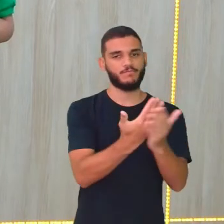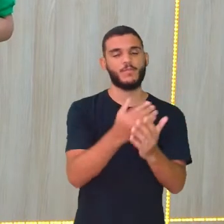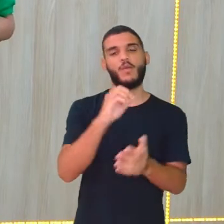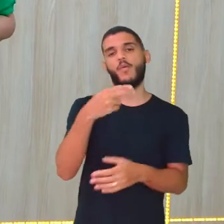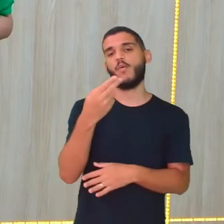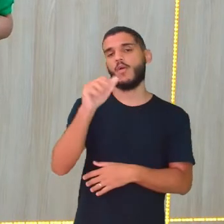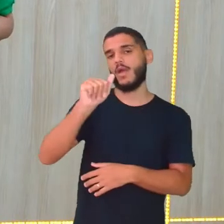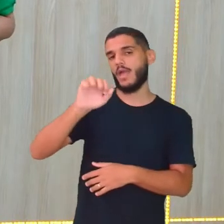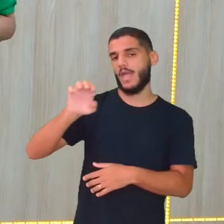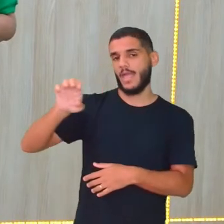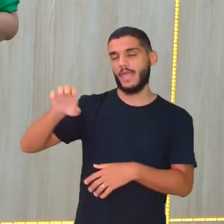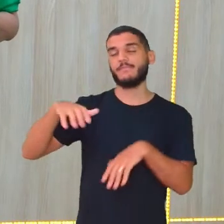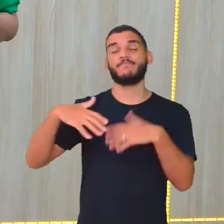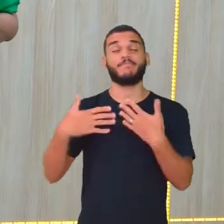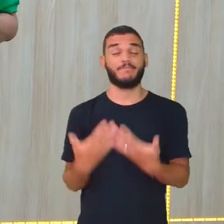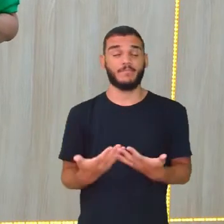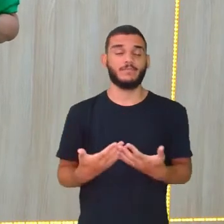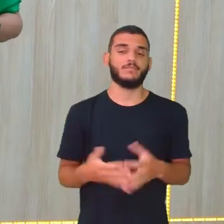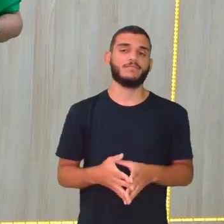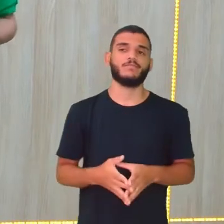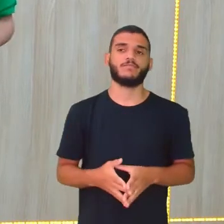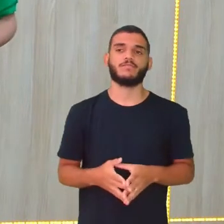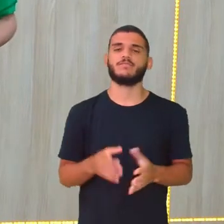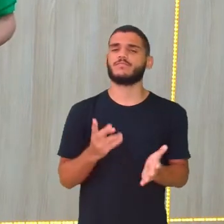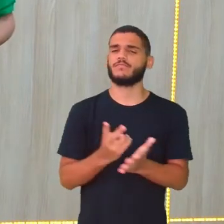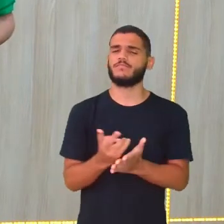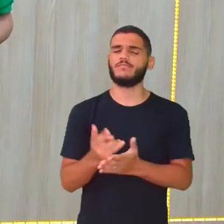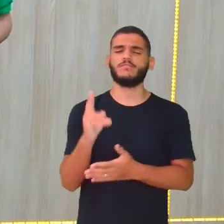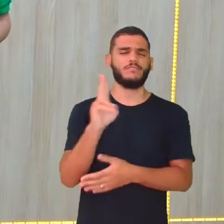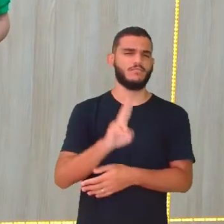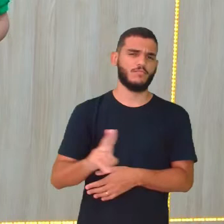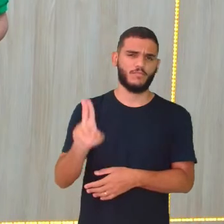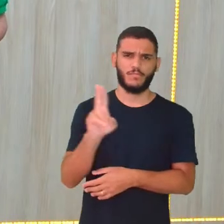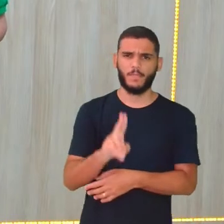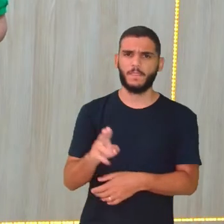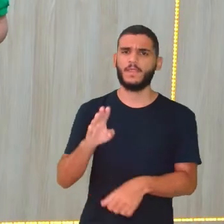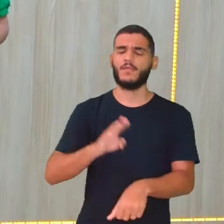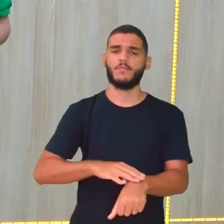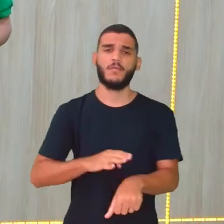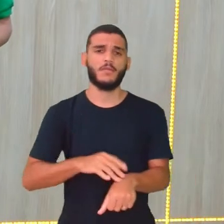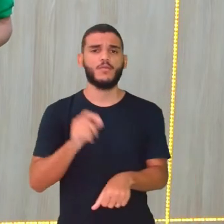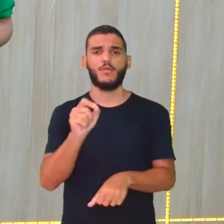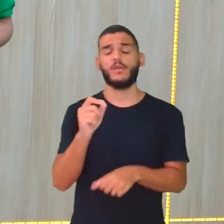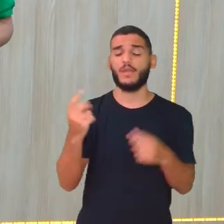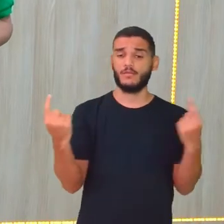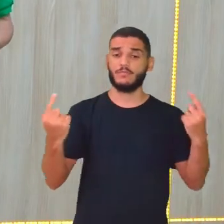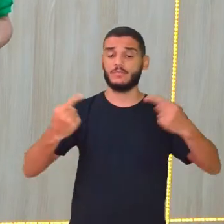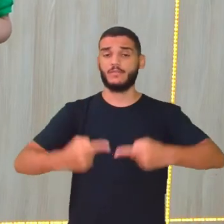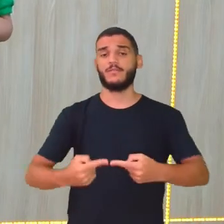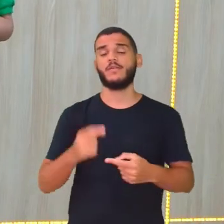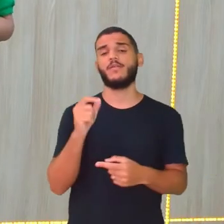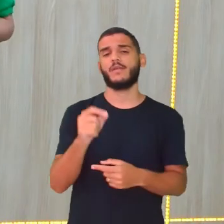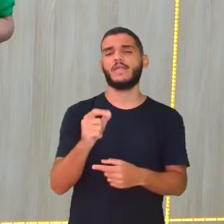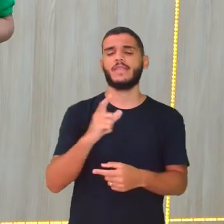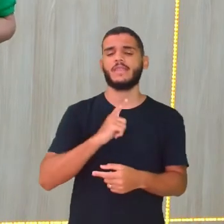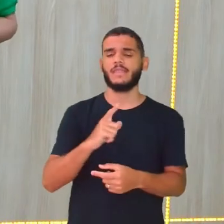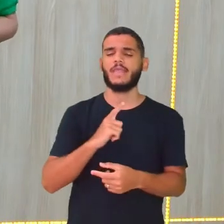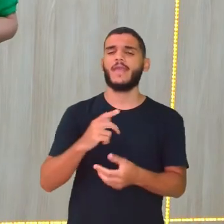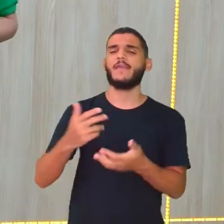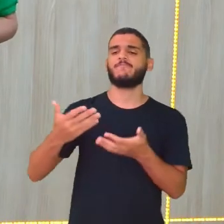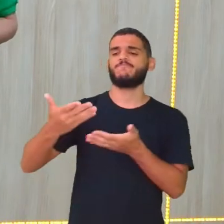AEE, no atendimento, utilize esses jogos, não é, desafiadores, faça a